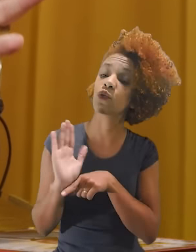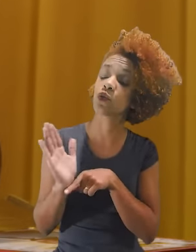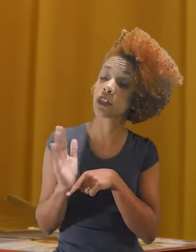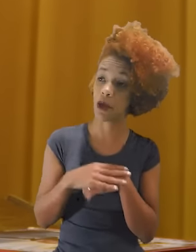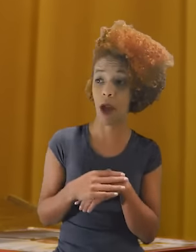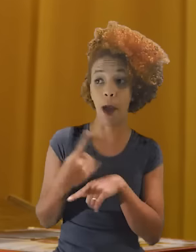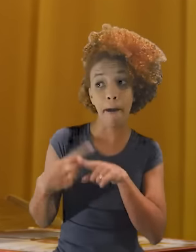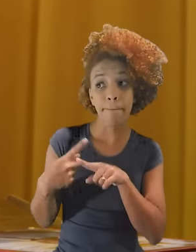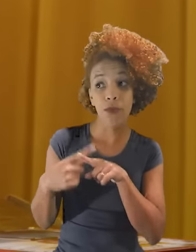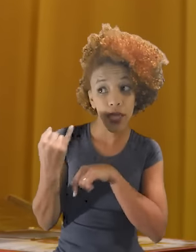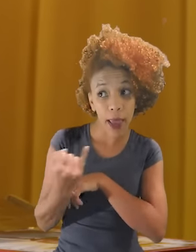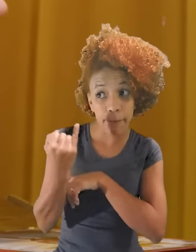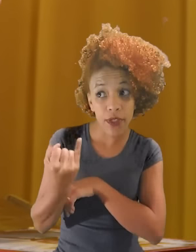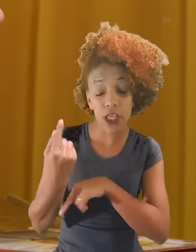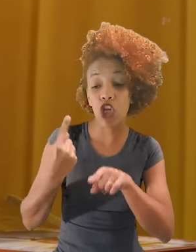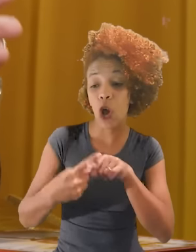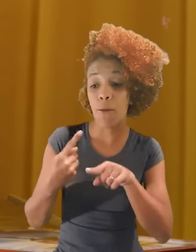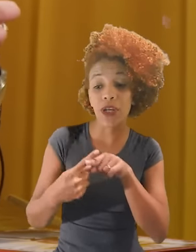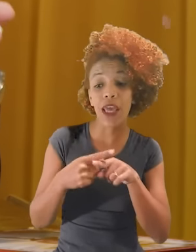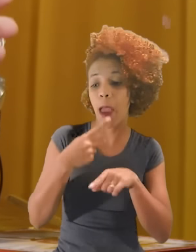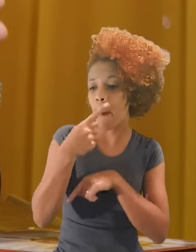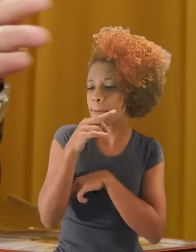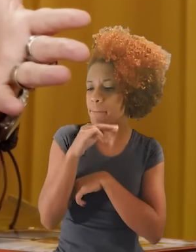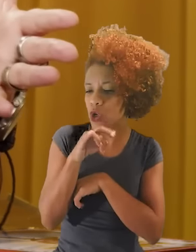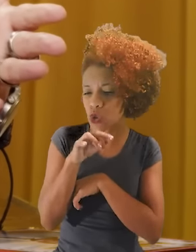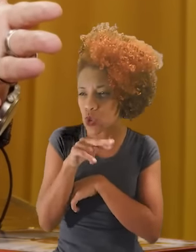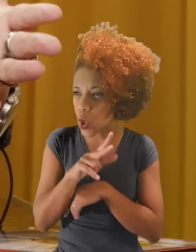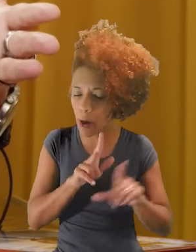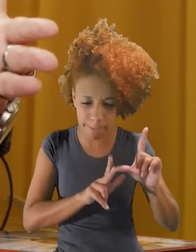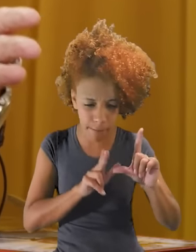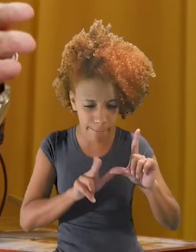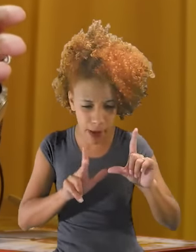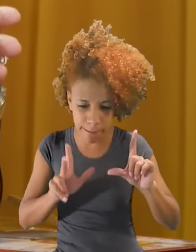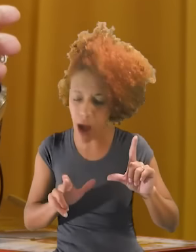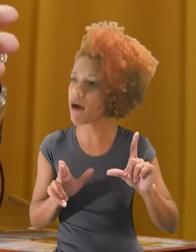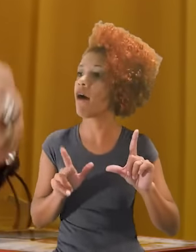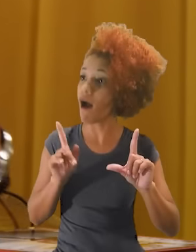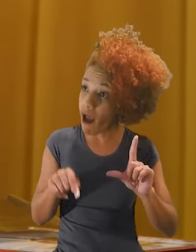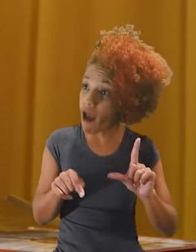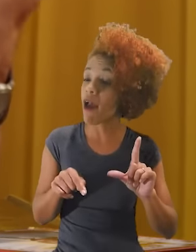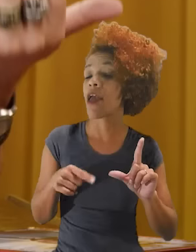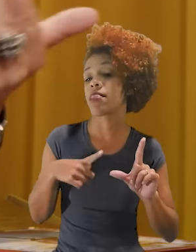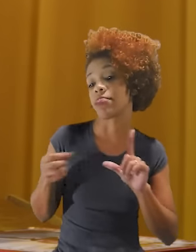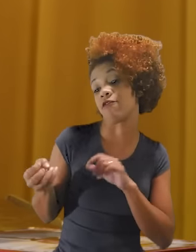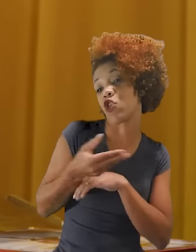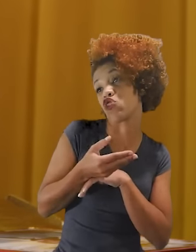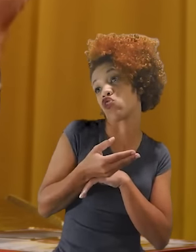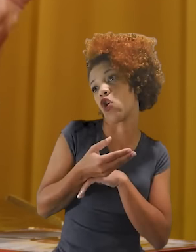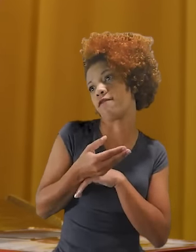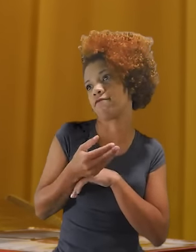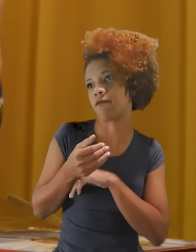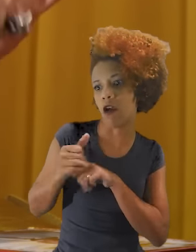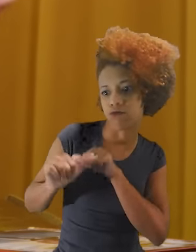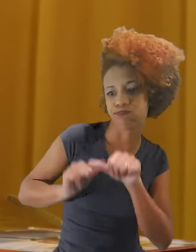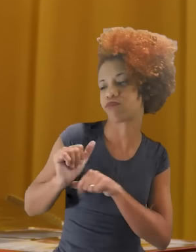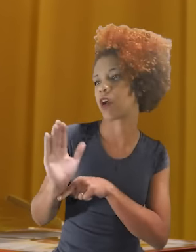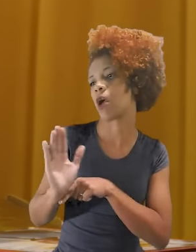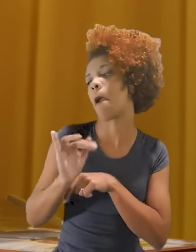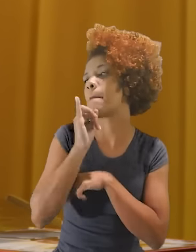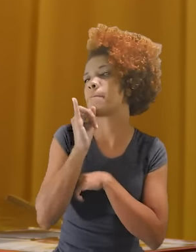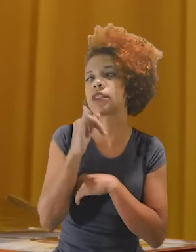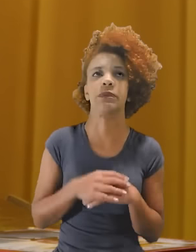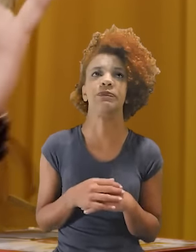cinema? Por que ele é tão importante? Porque ele foi o maior produtor de cinema da história. Então, assim, ele é produtor. Ele inovou muitas coisas no cinema. Se você parar para